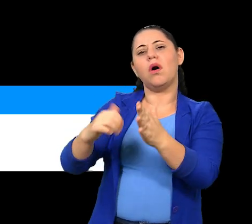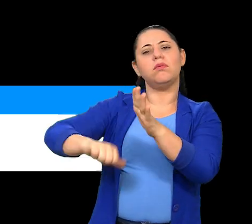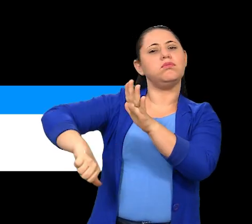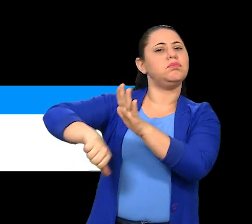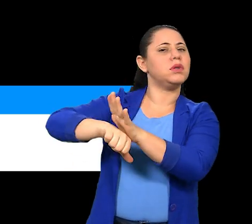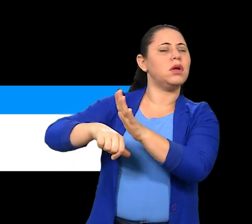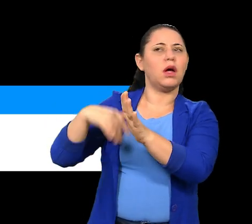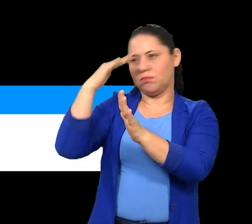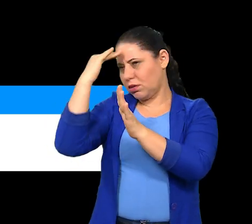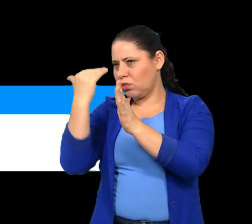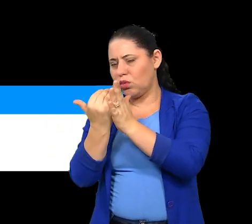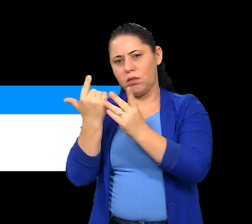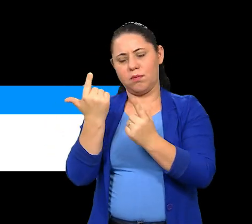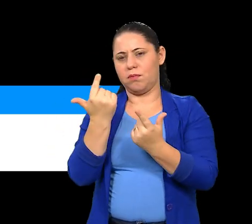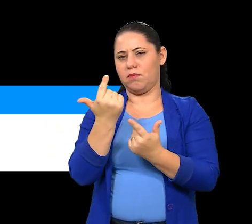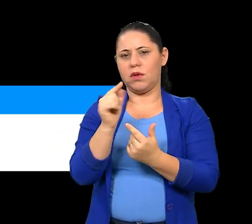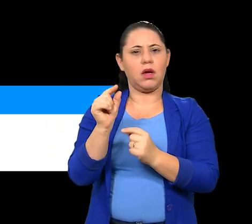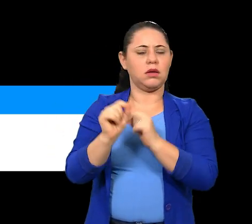pratica